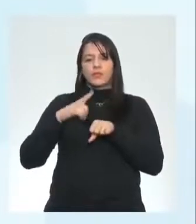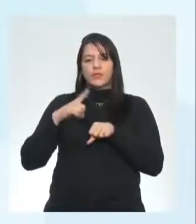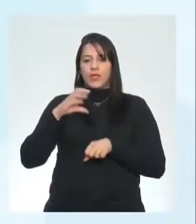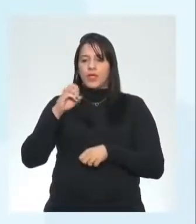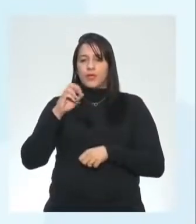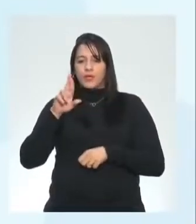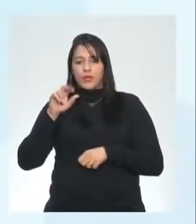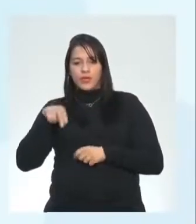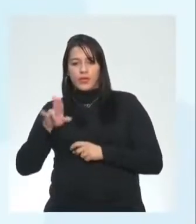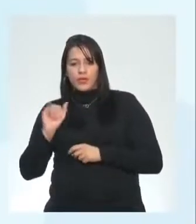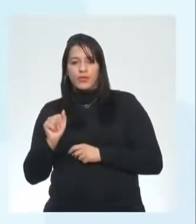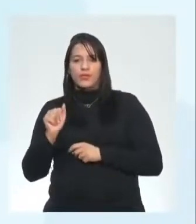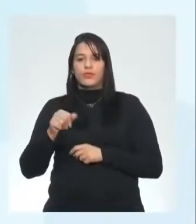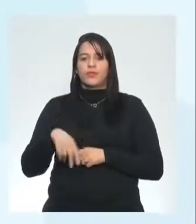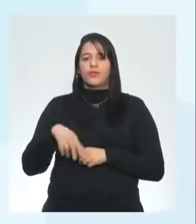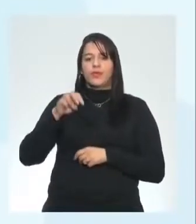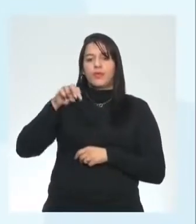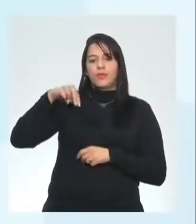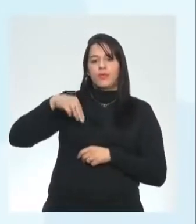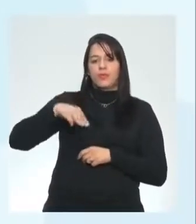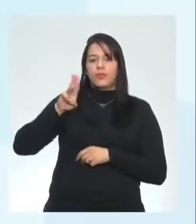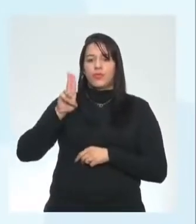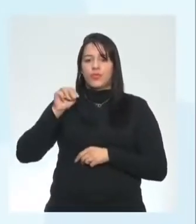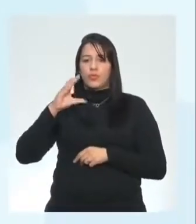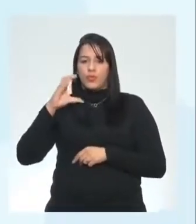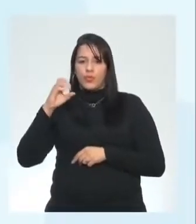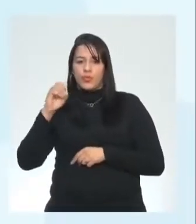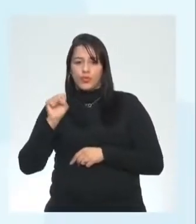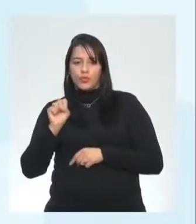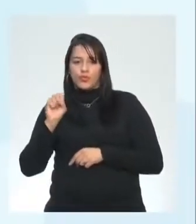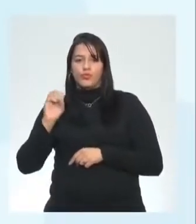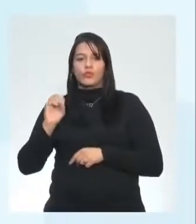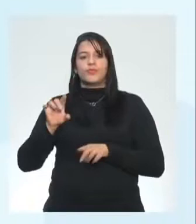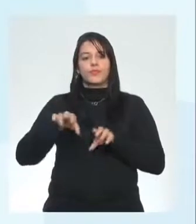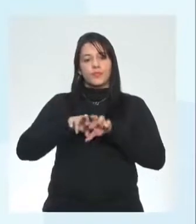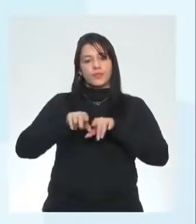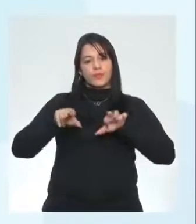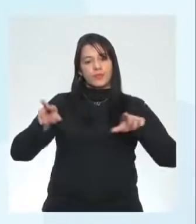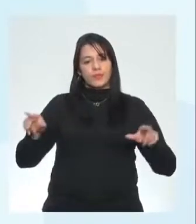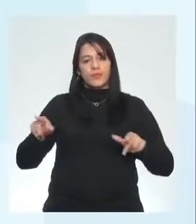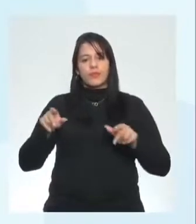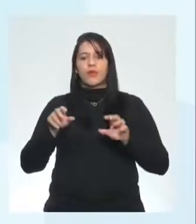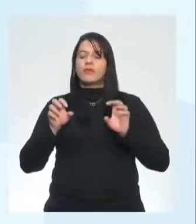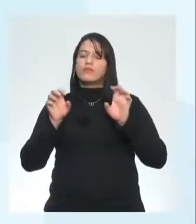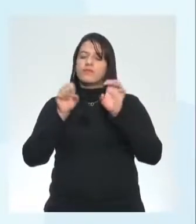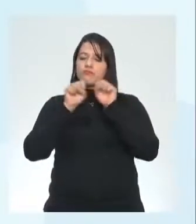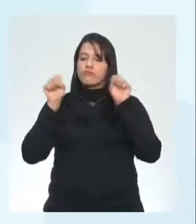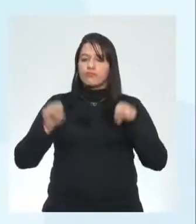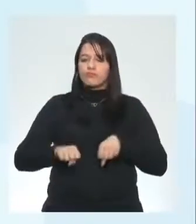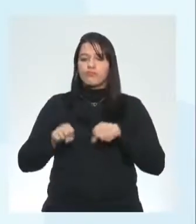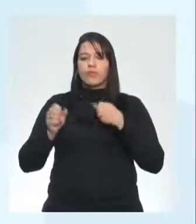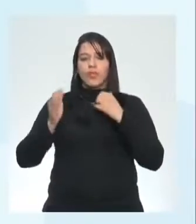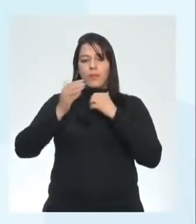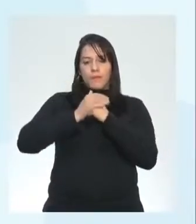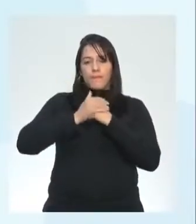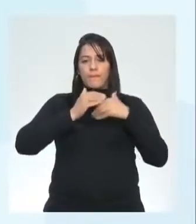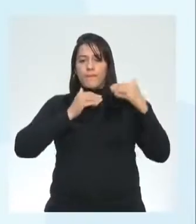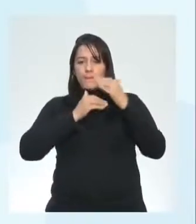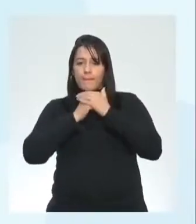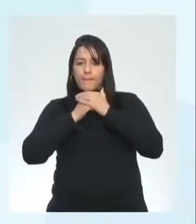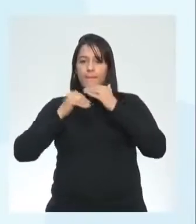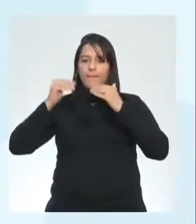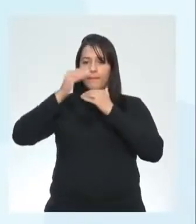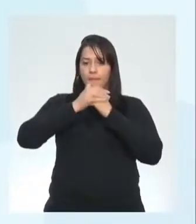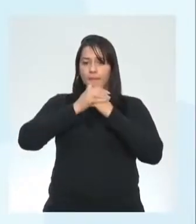córnea, você tem o ulmo aquoso, o cristalino, o corpo vítreo, que são vários sistemas de lentes convergentes que